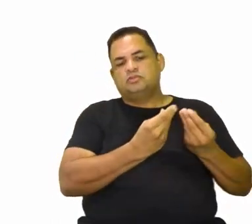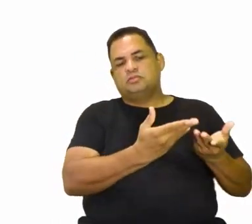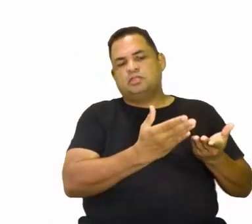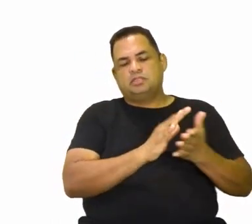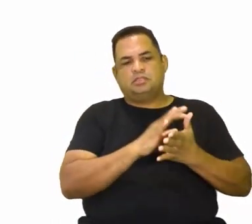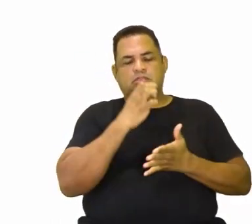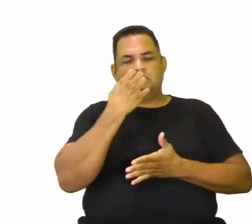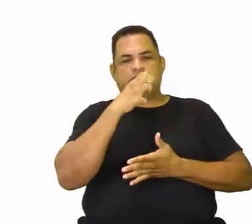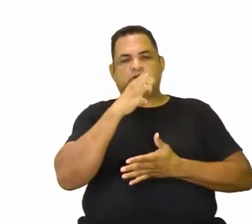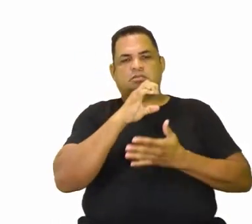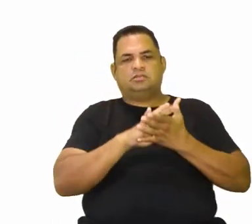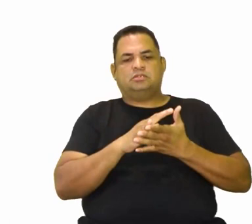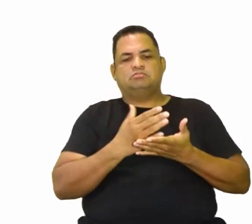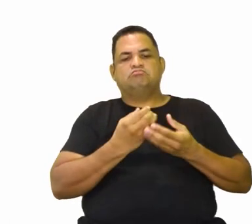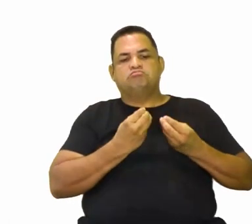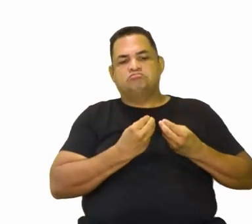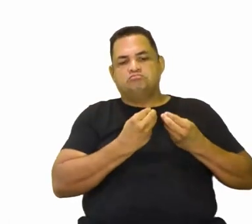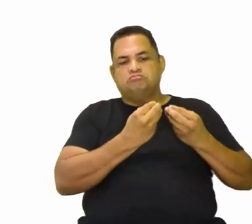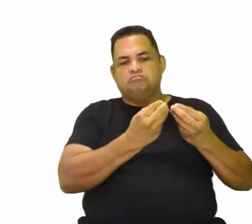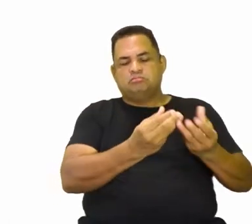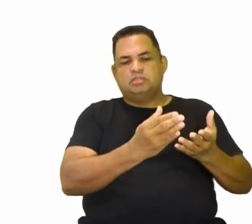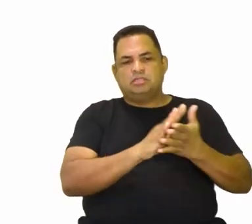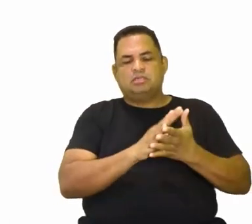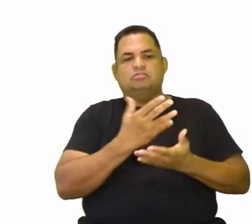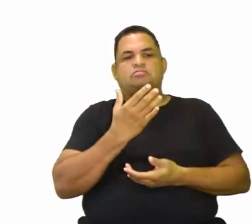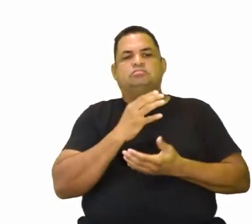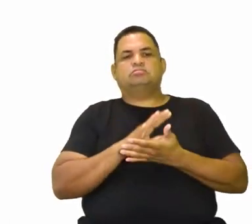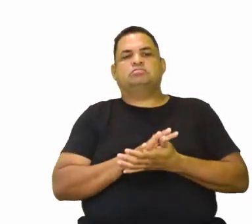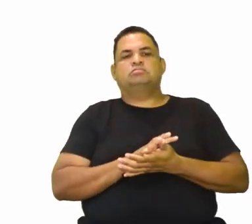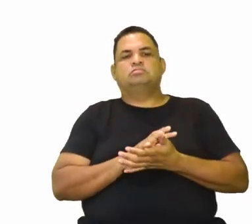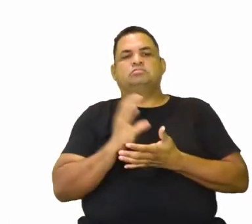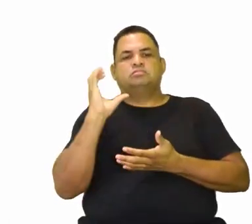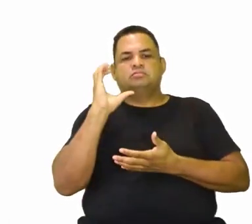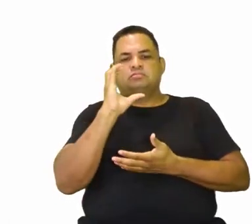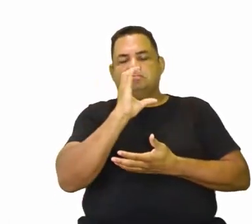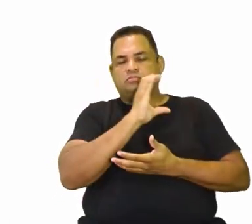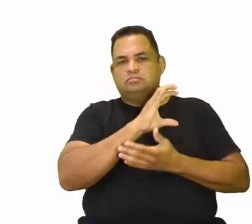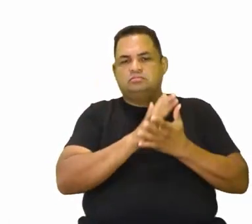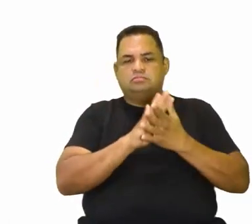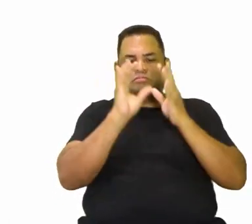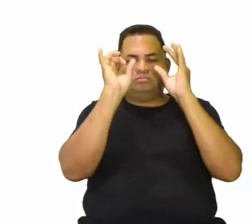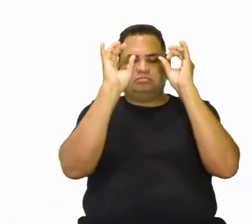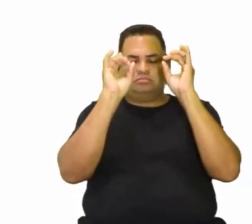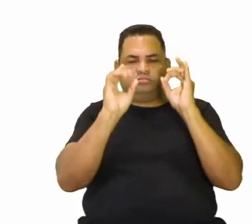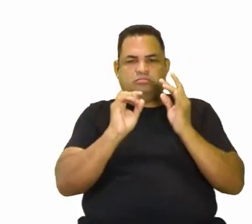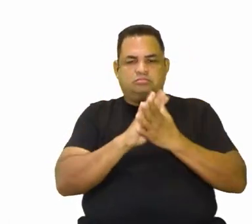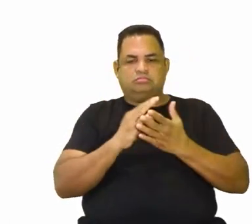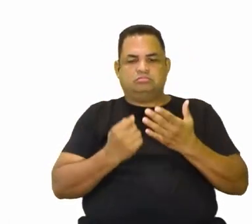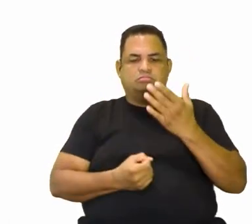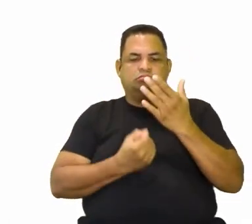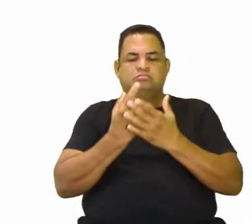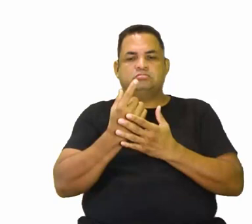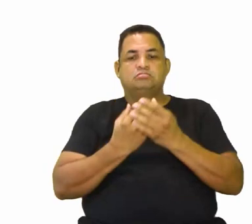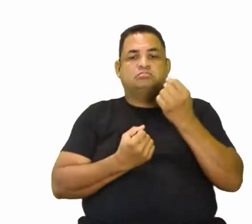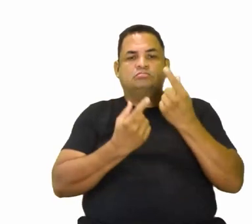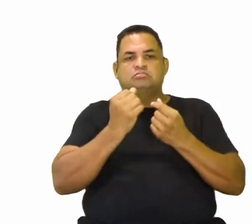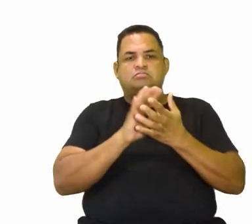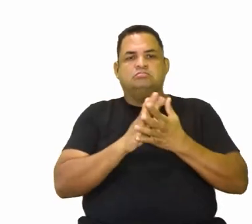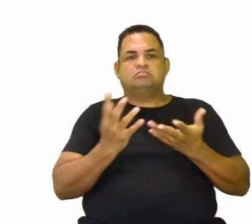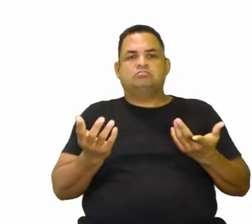energia. Portanto, é por isso que nós vamos detalhar alguns tipos de reações químicas